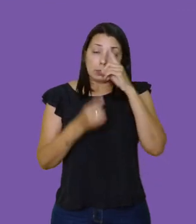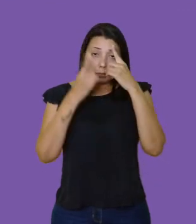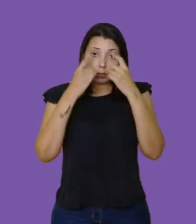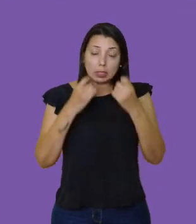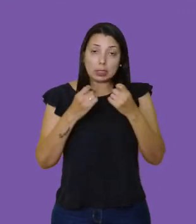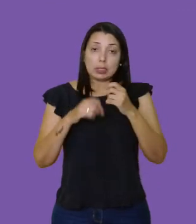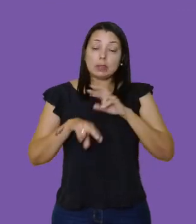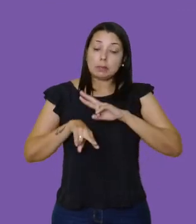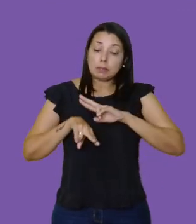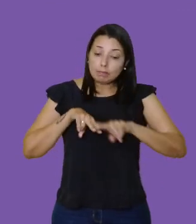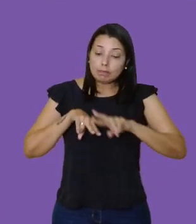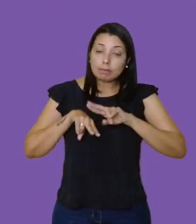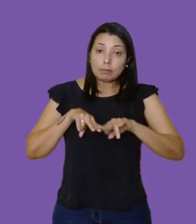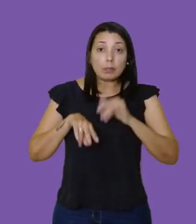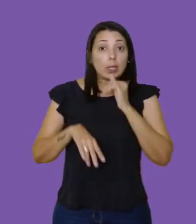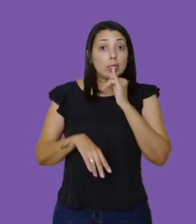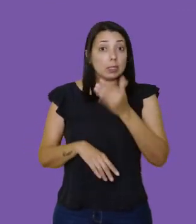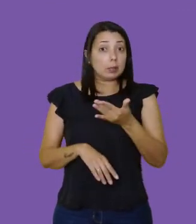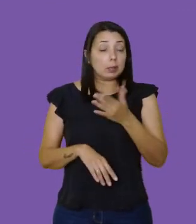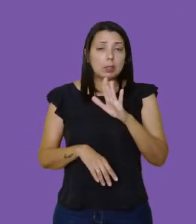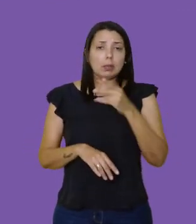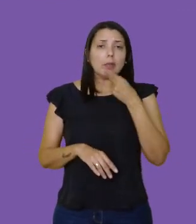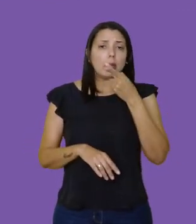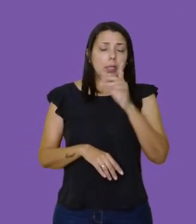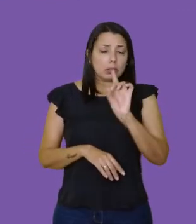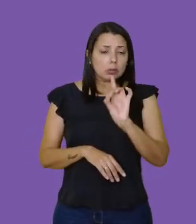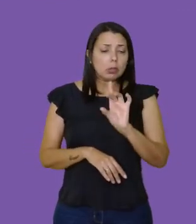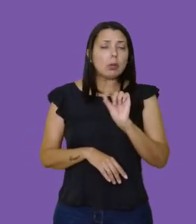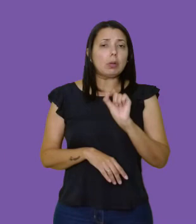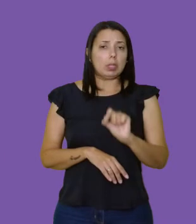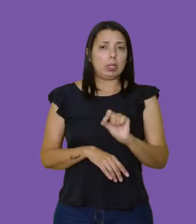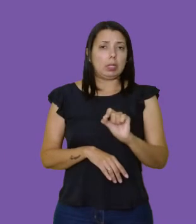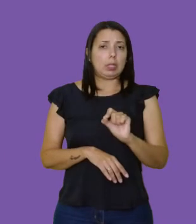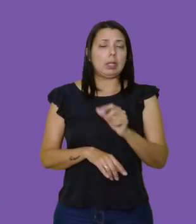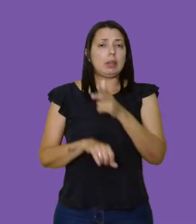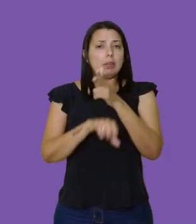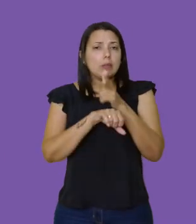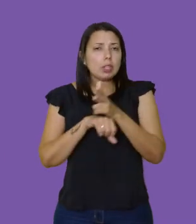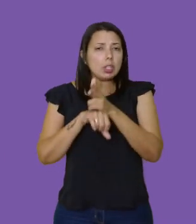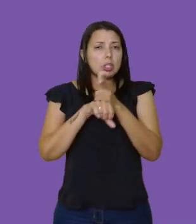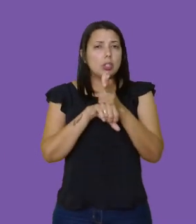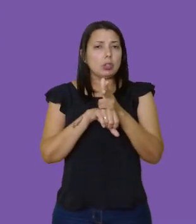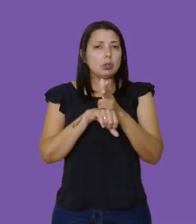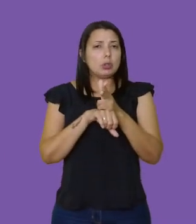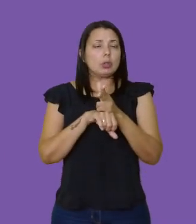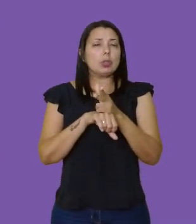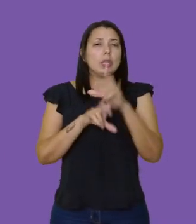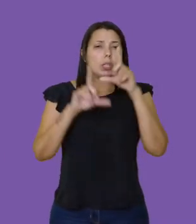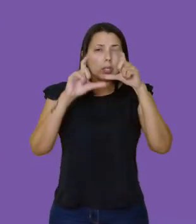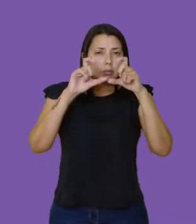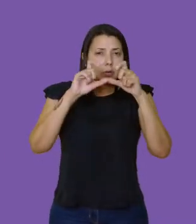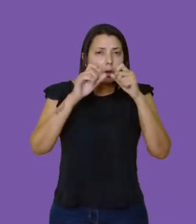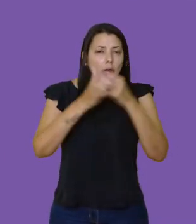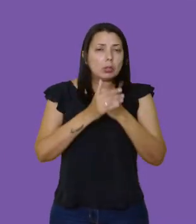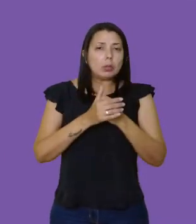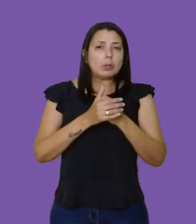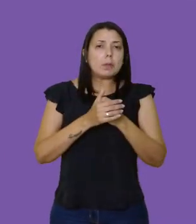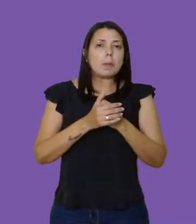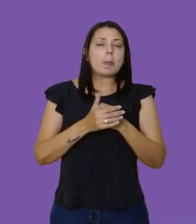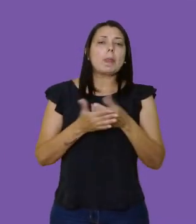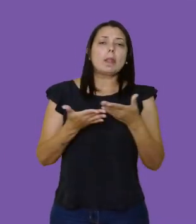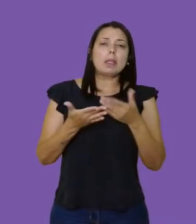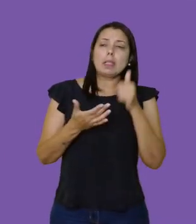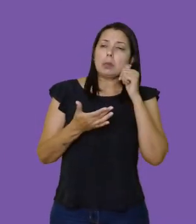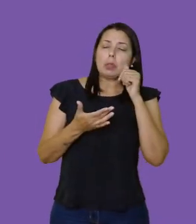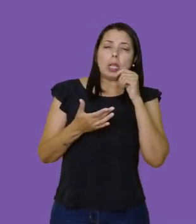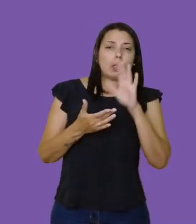de gênero. Por exemplo, a gente não está falando só de vídeos e fotos íntimas que o dano que pode ser causado para as mulheres